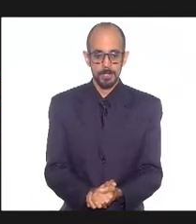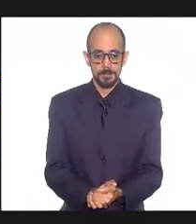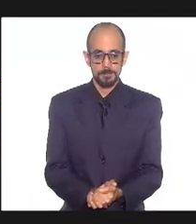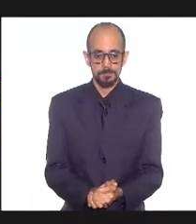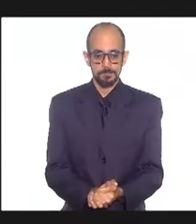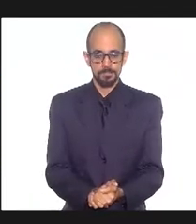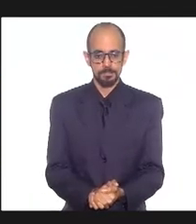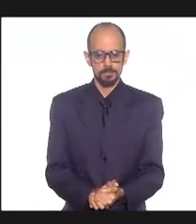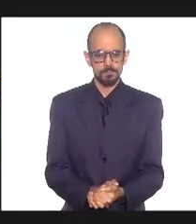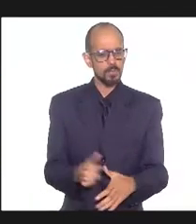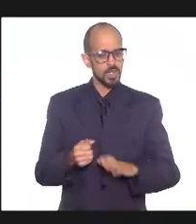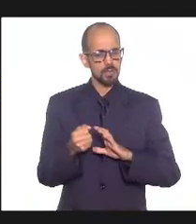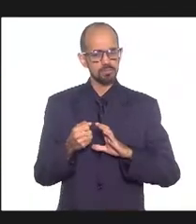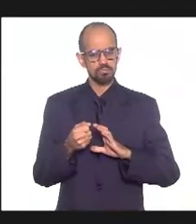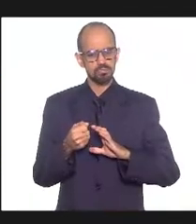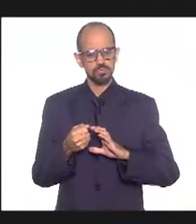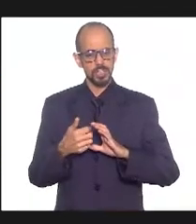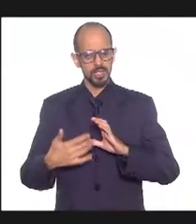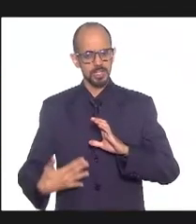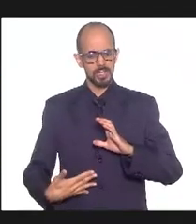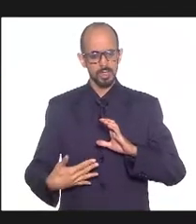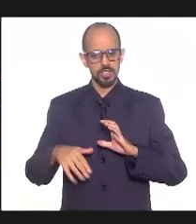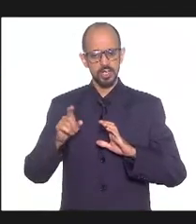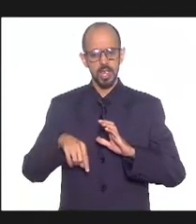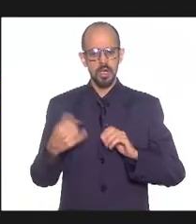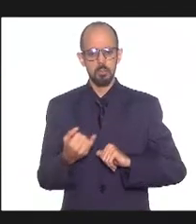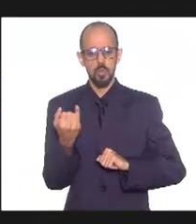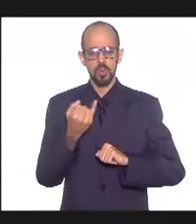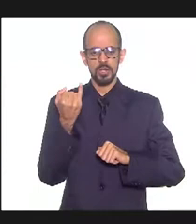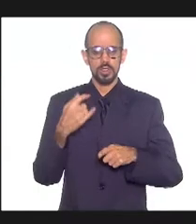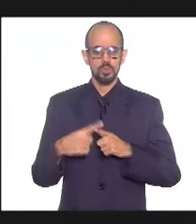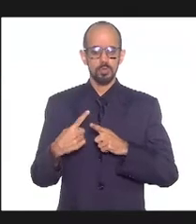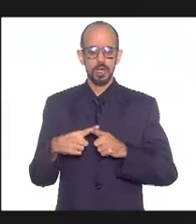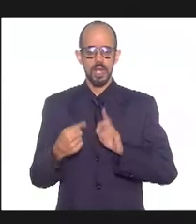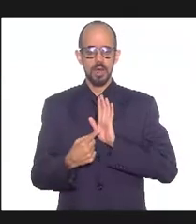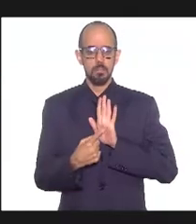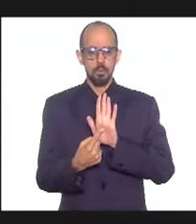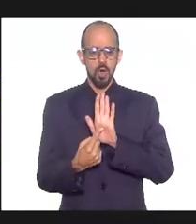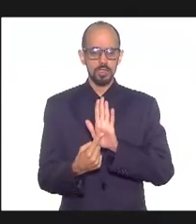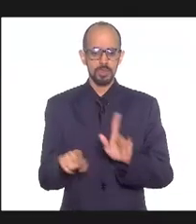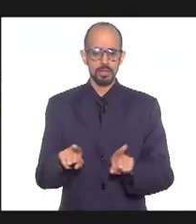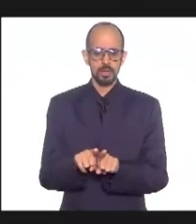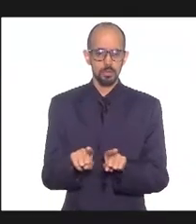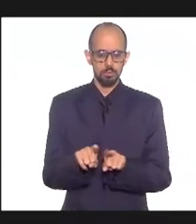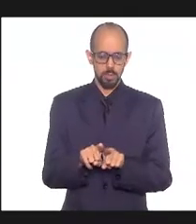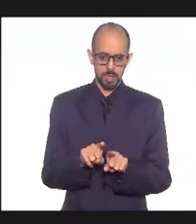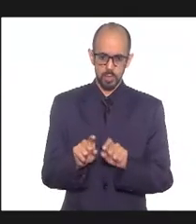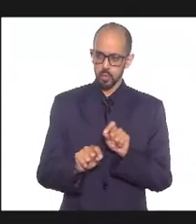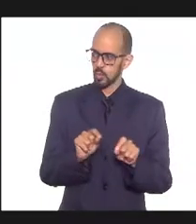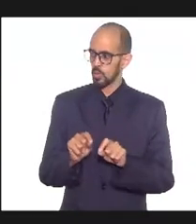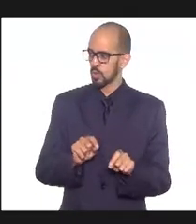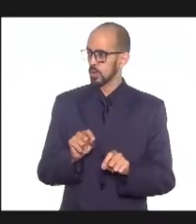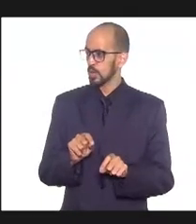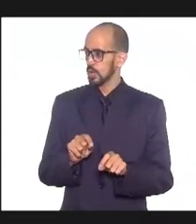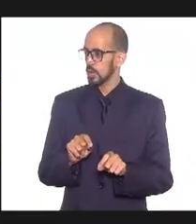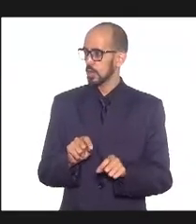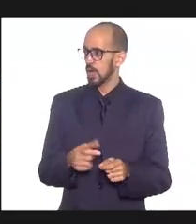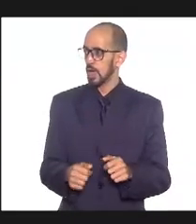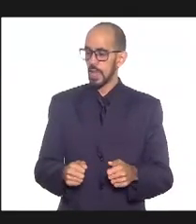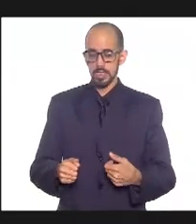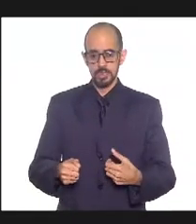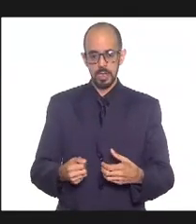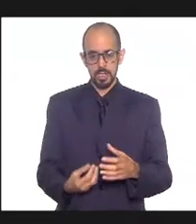Esse detalhe é muito interessante. Ele coloca aí também o cenário colocado, a questão da produção líquida,